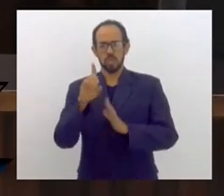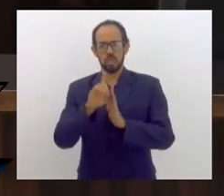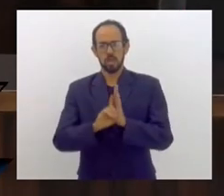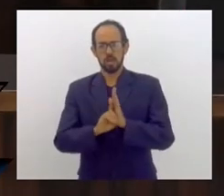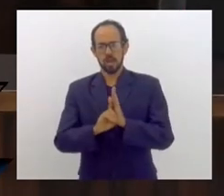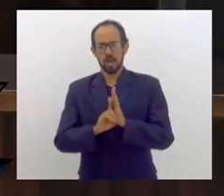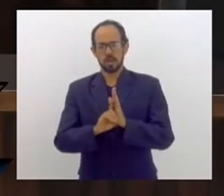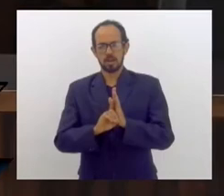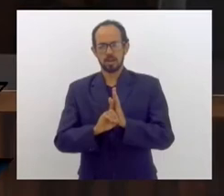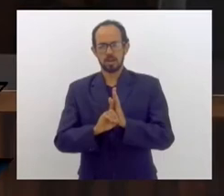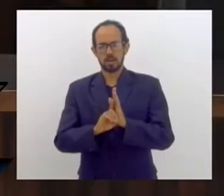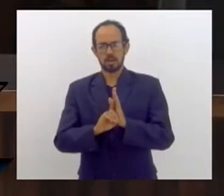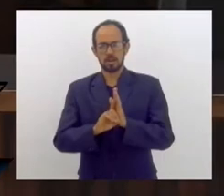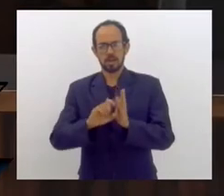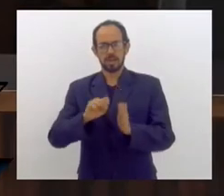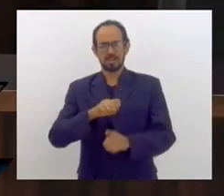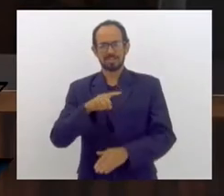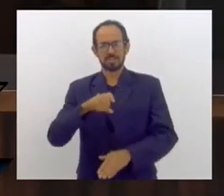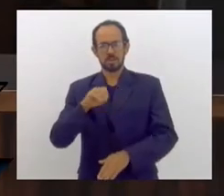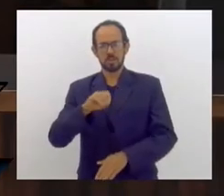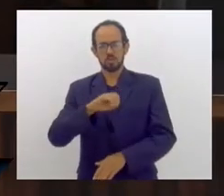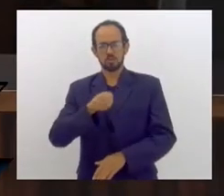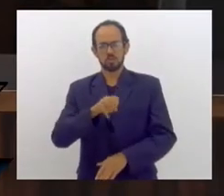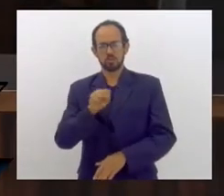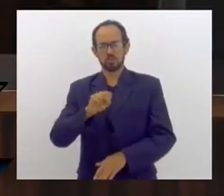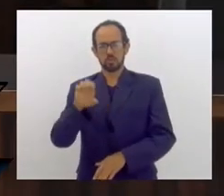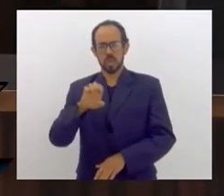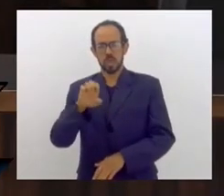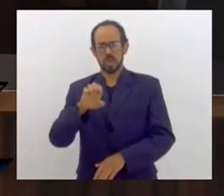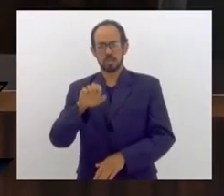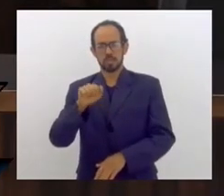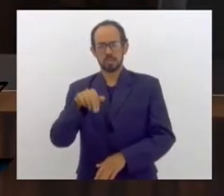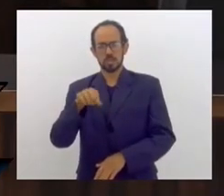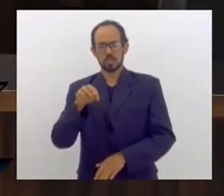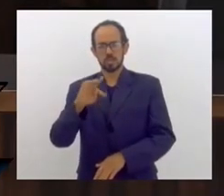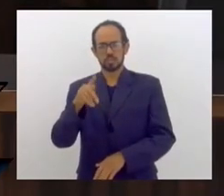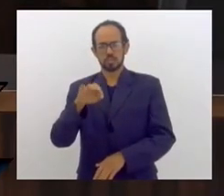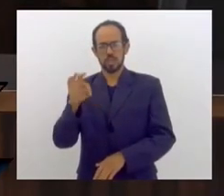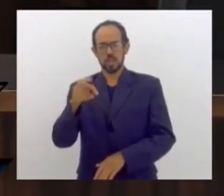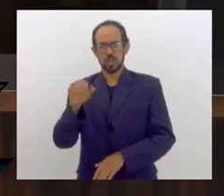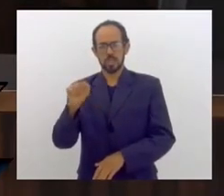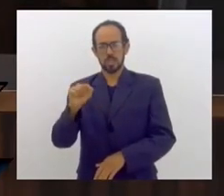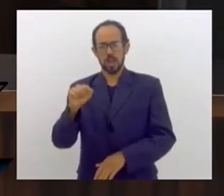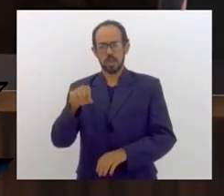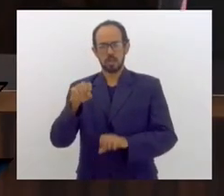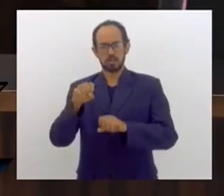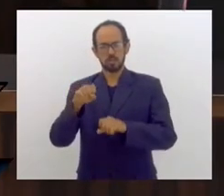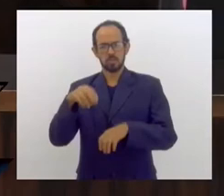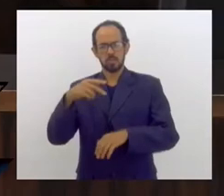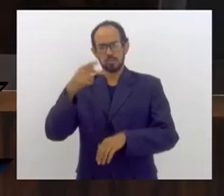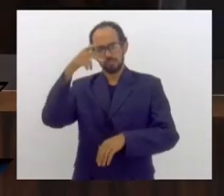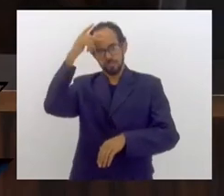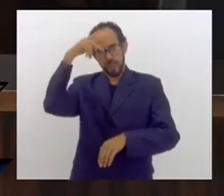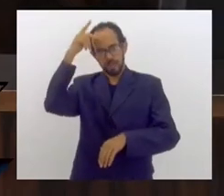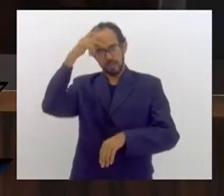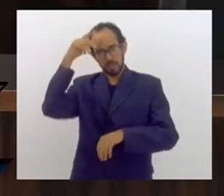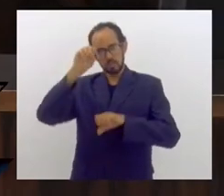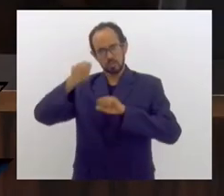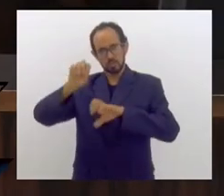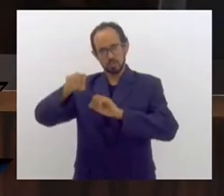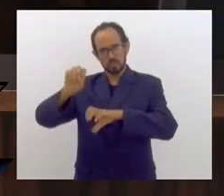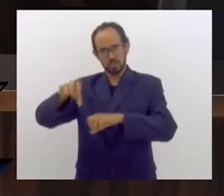do Anchieta como patrono do ensino religioso católico